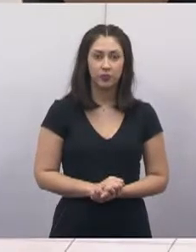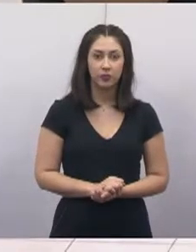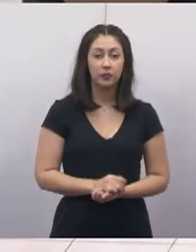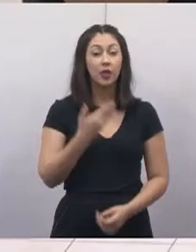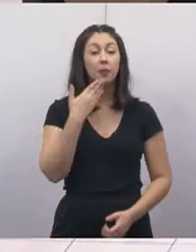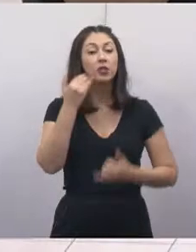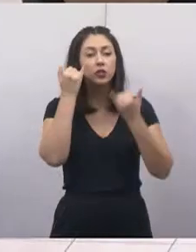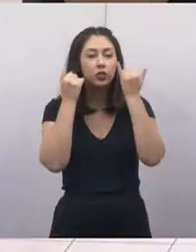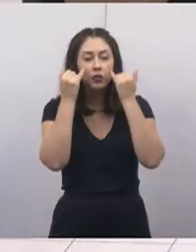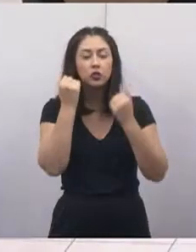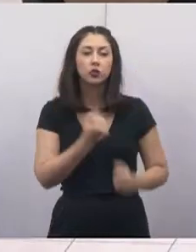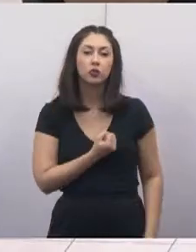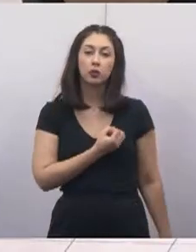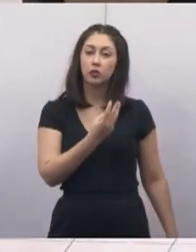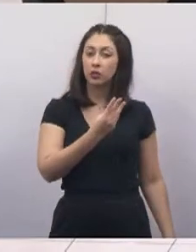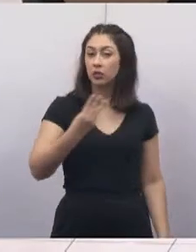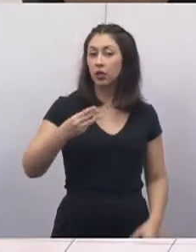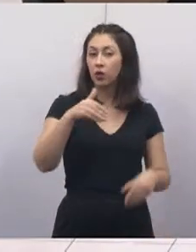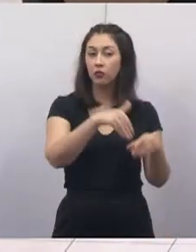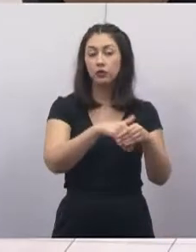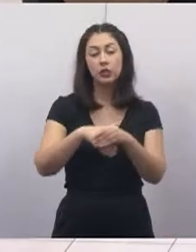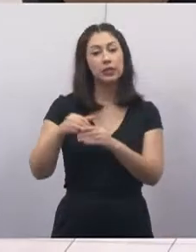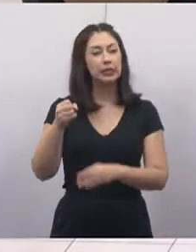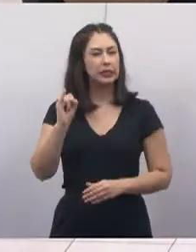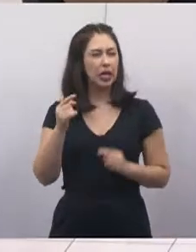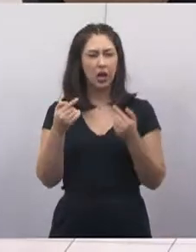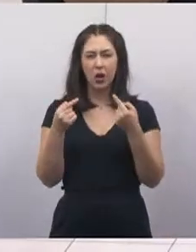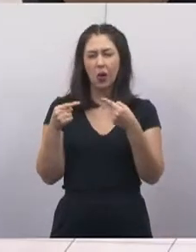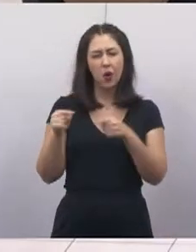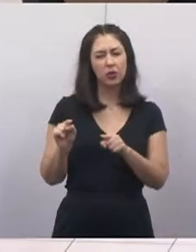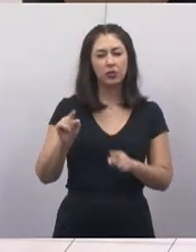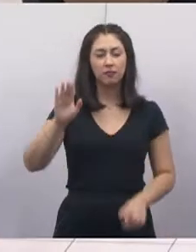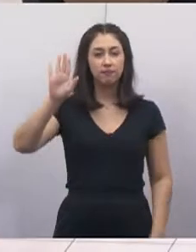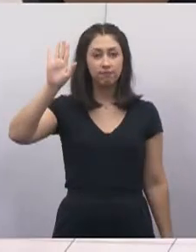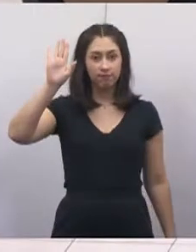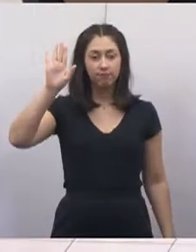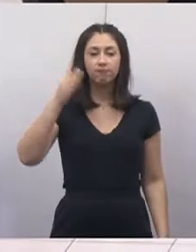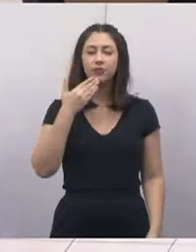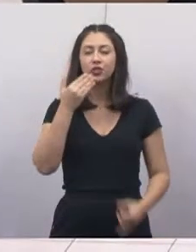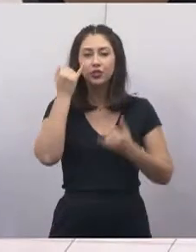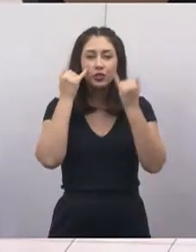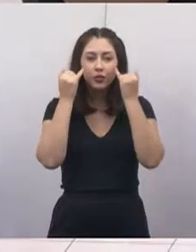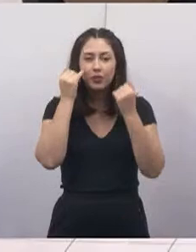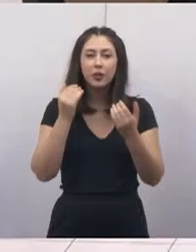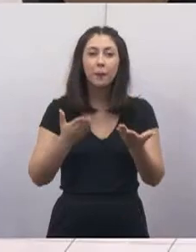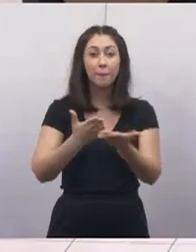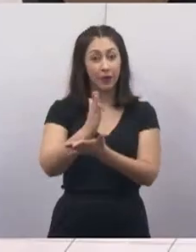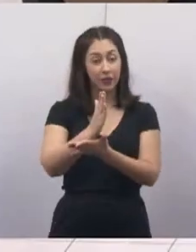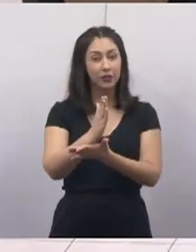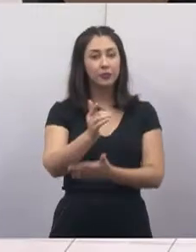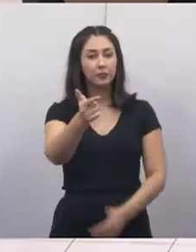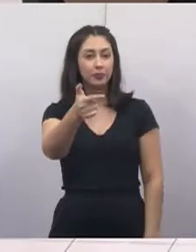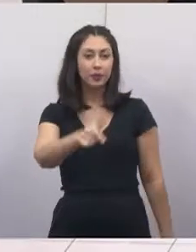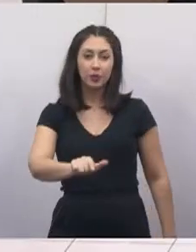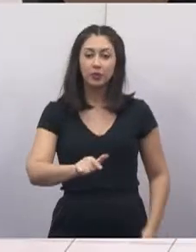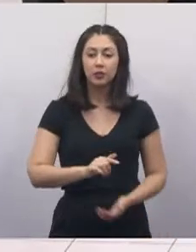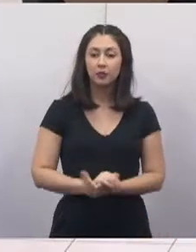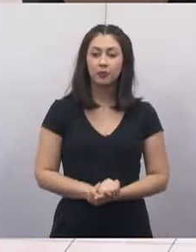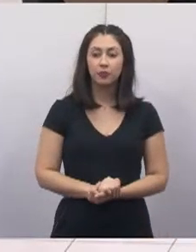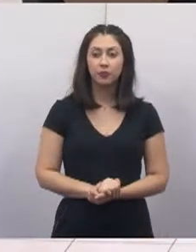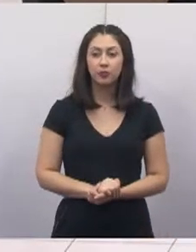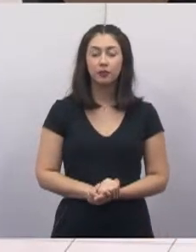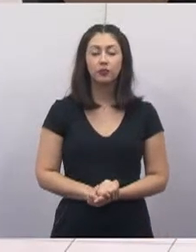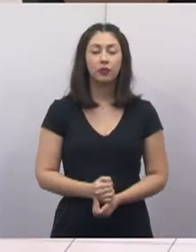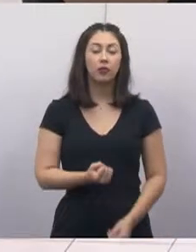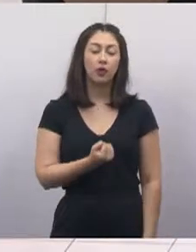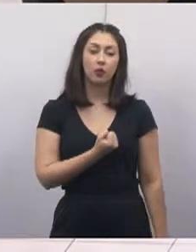Pedido de informações número 33 em votação. Os que forem contrários se manifestem levantando o braço. Pedido de informações aprovado. Próximo.